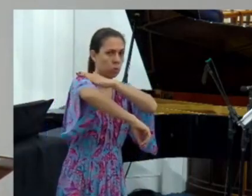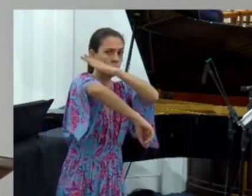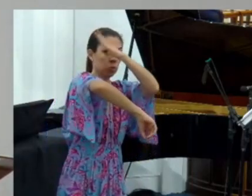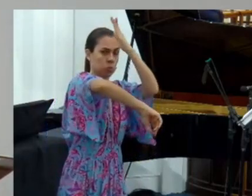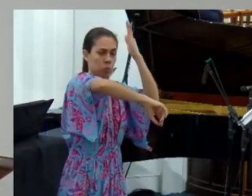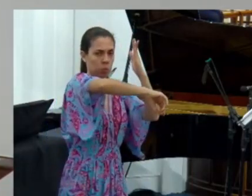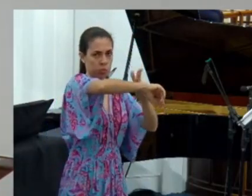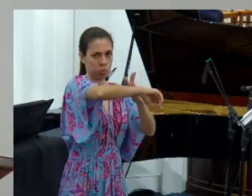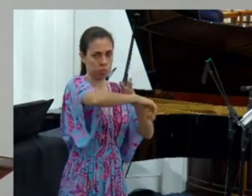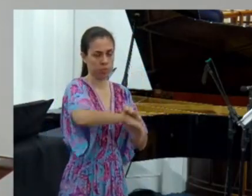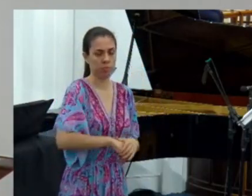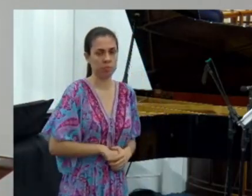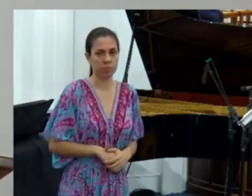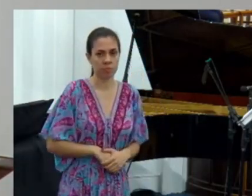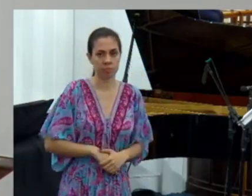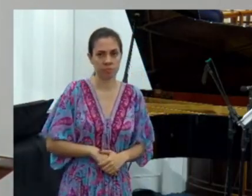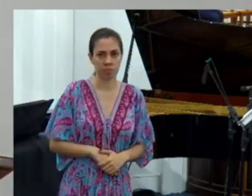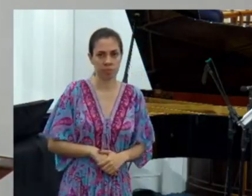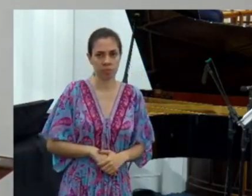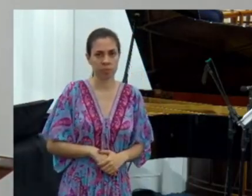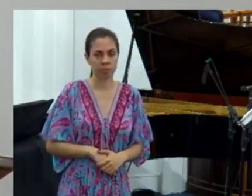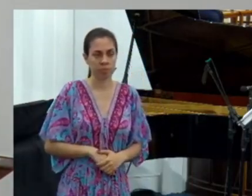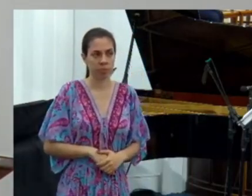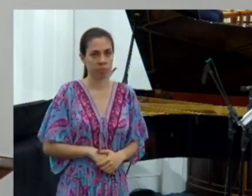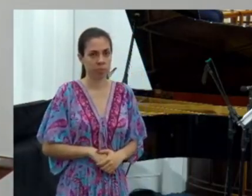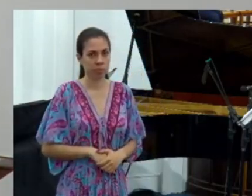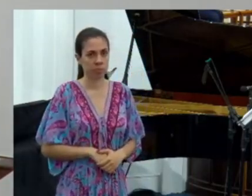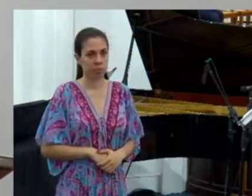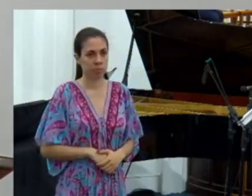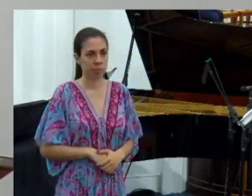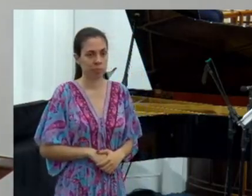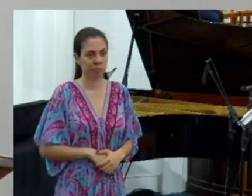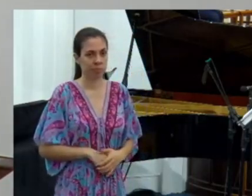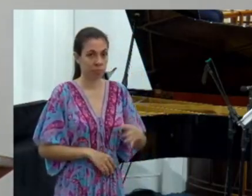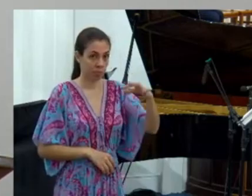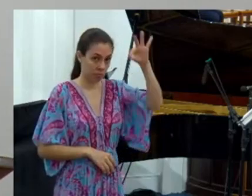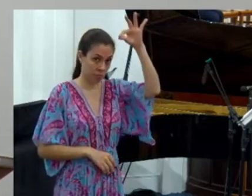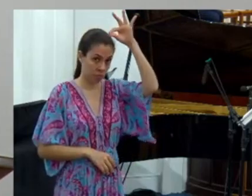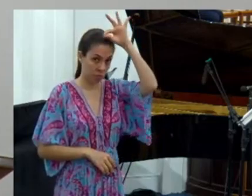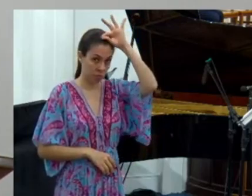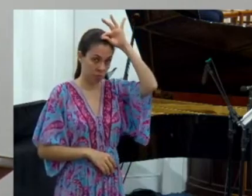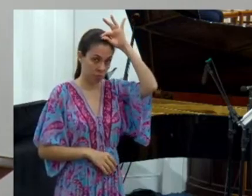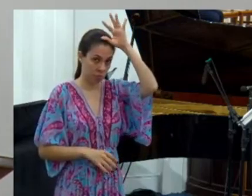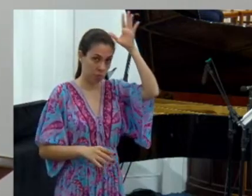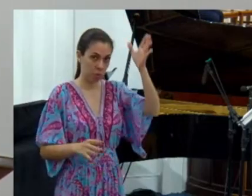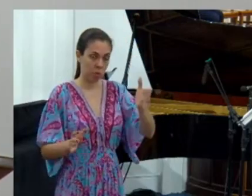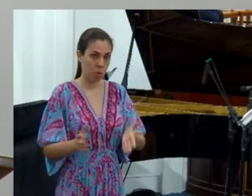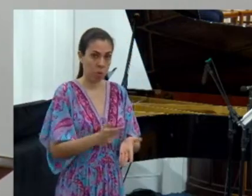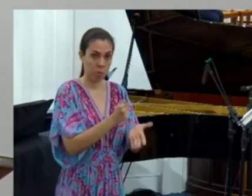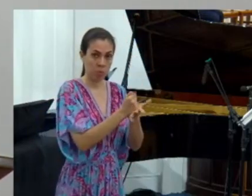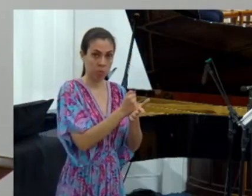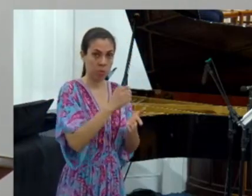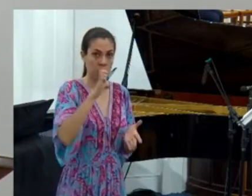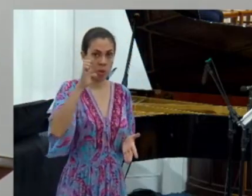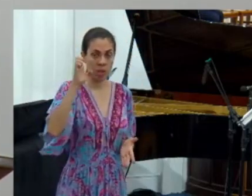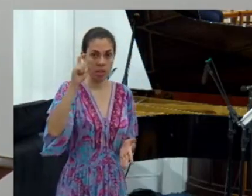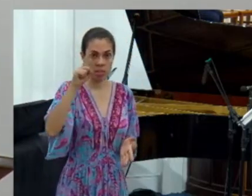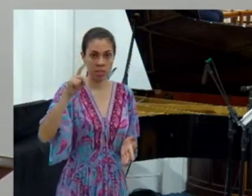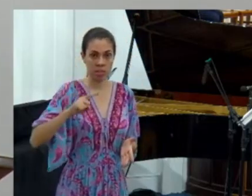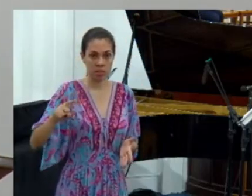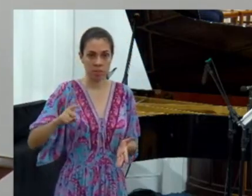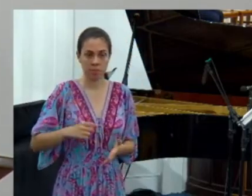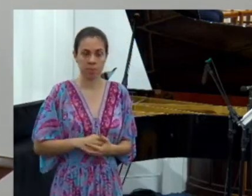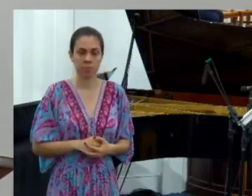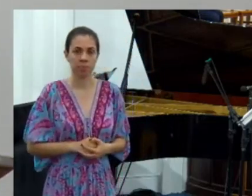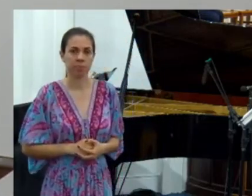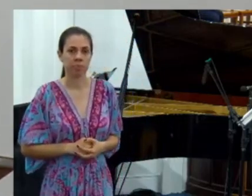leste da cidade. Depois o Espírito levou Ezequiel de novo à Caldeia. O que é esse movimento do